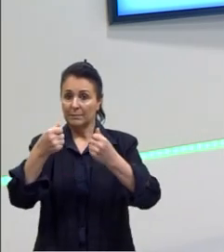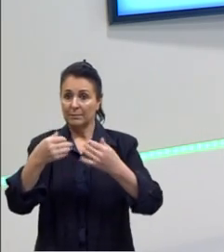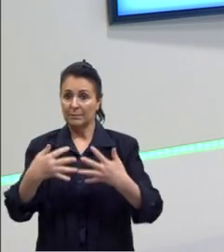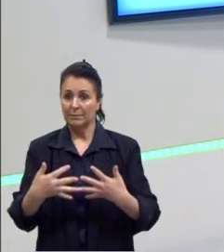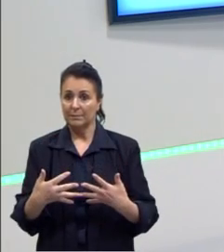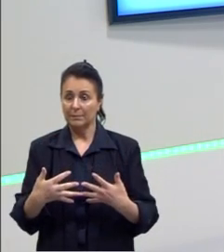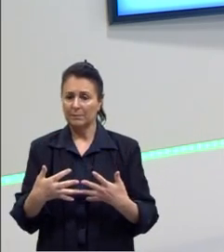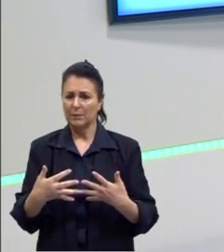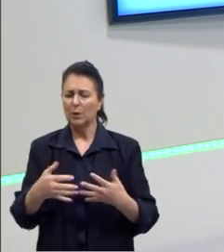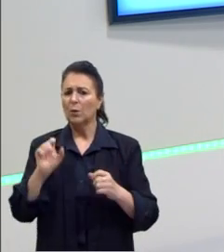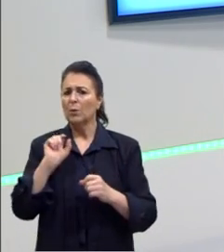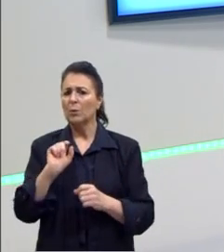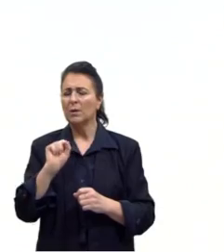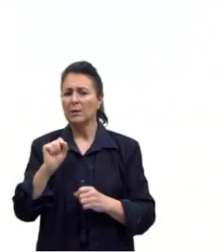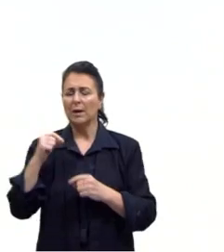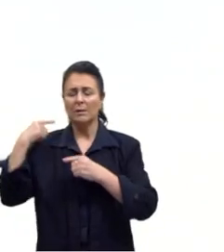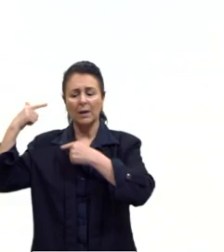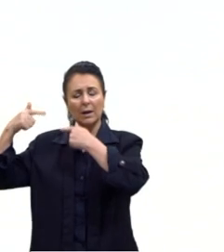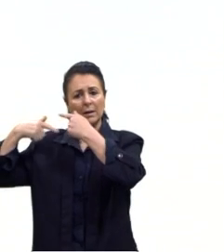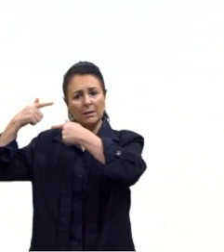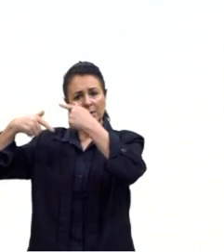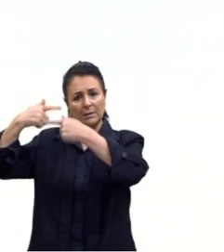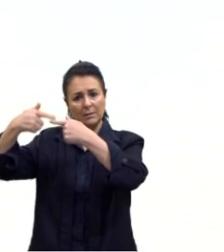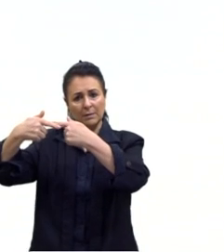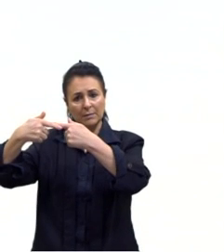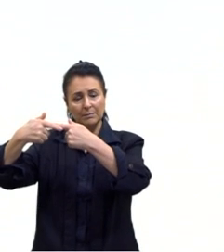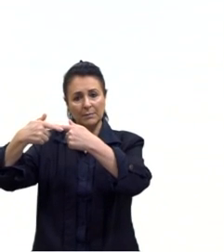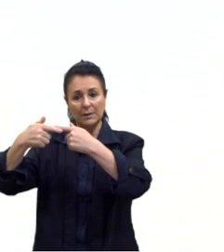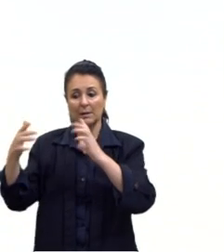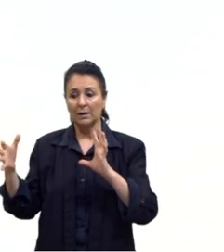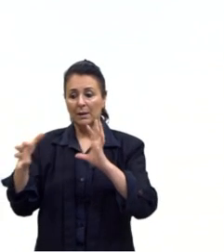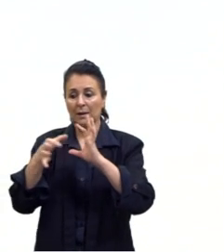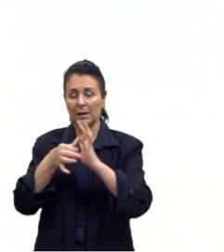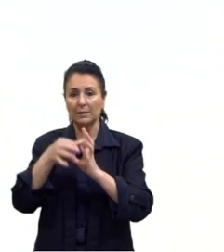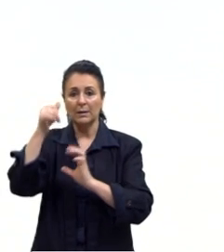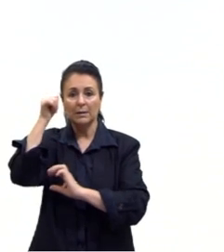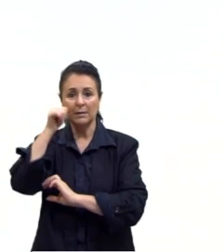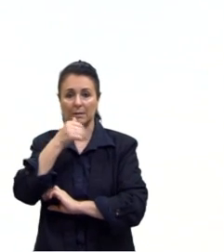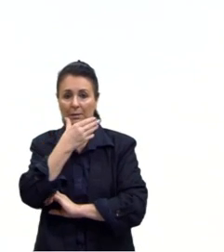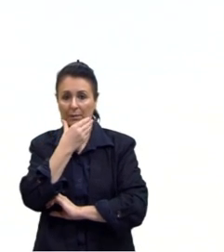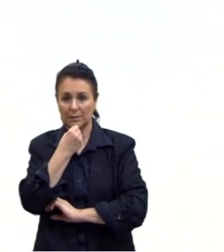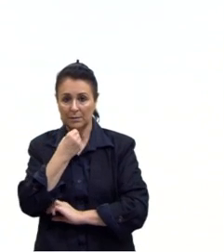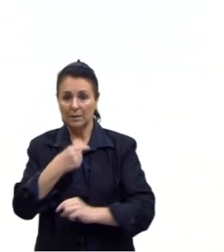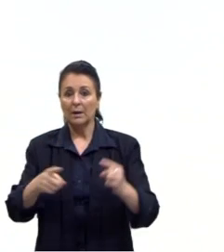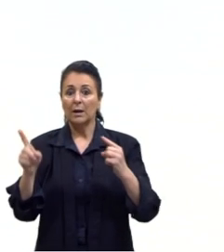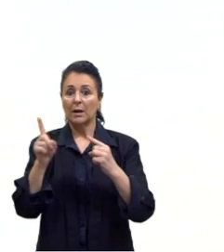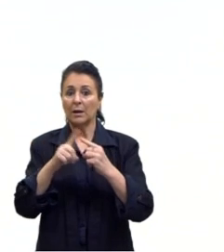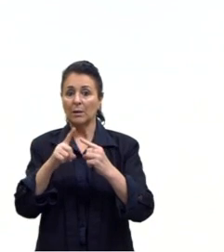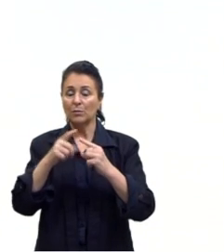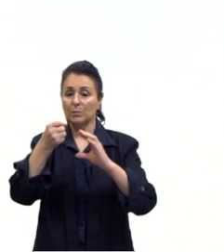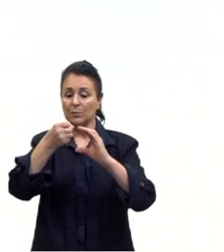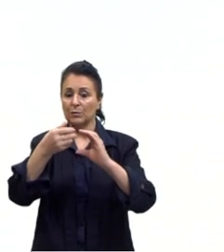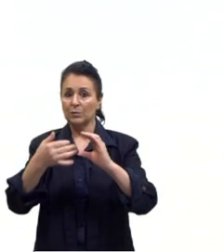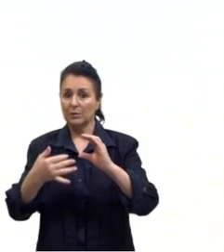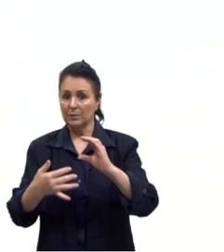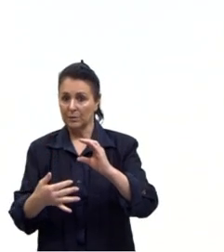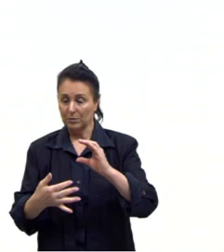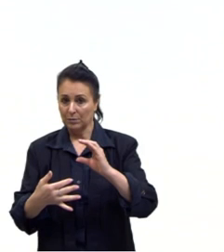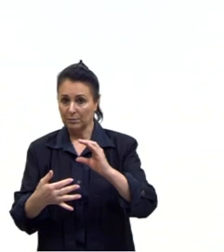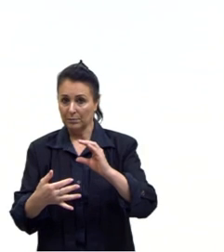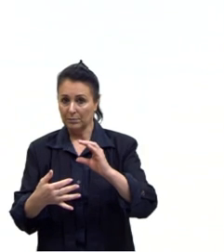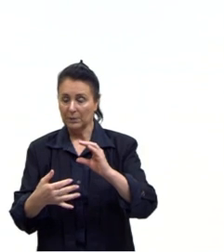Tá bom então o que que é a saíram ser ligada ao sexo é um tipo de característica determinada